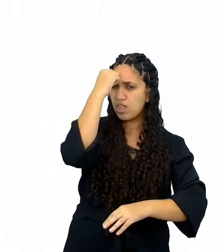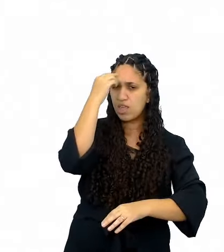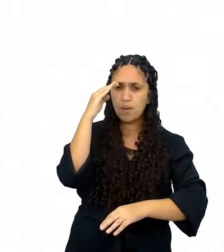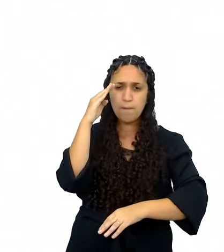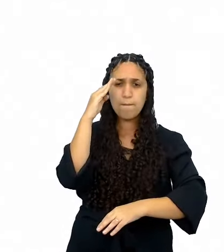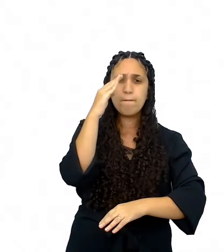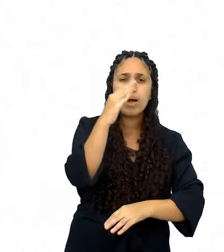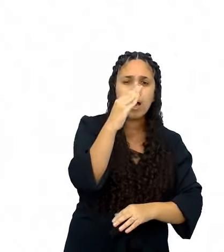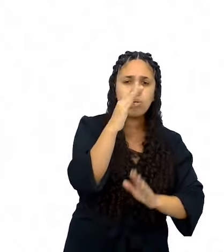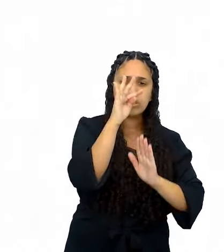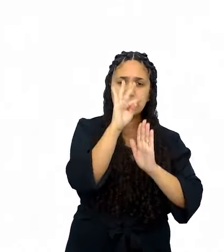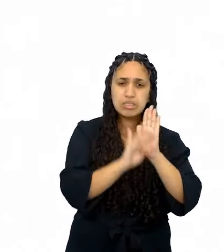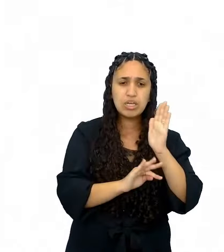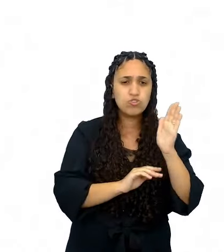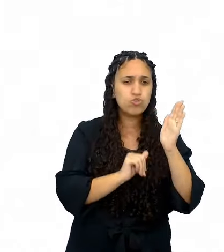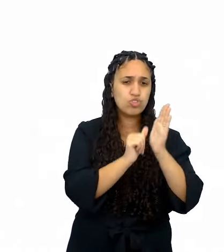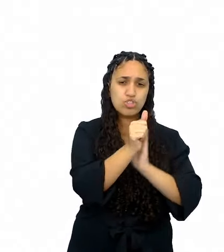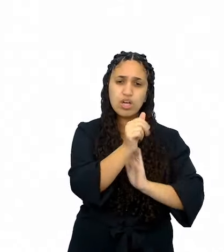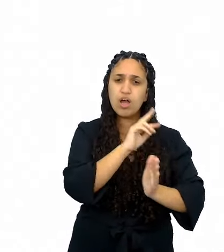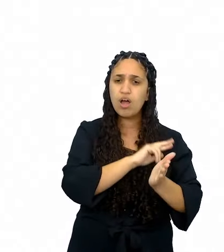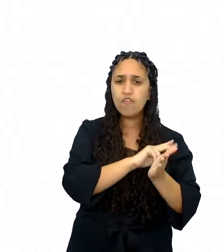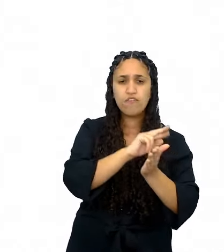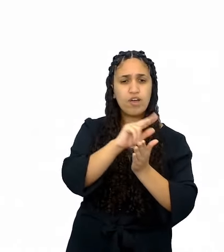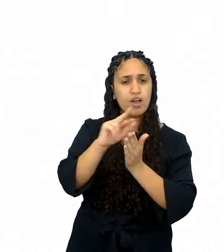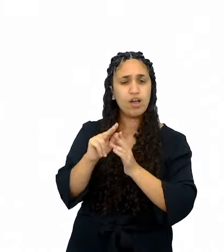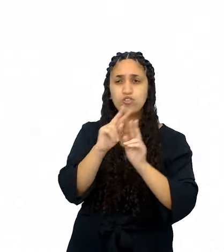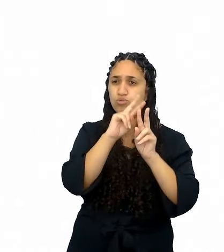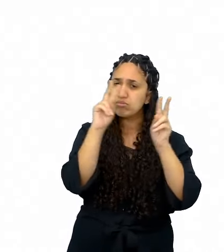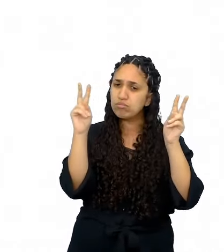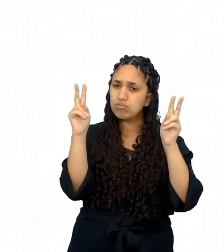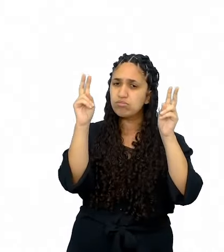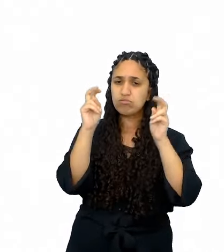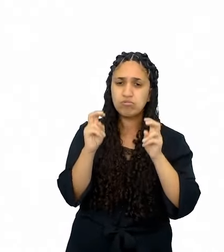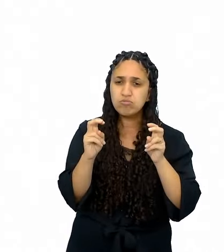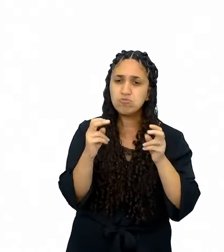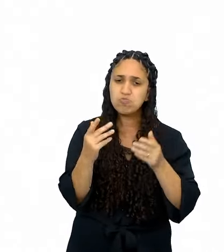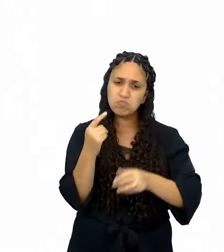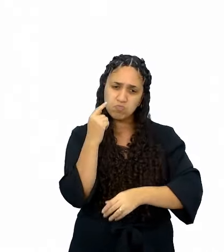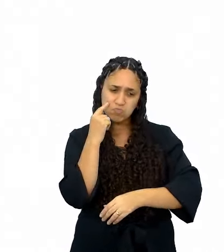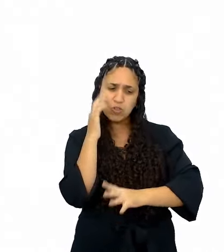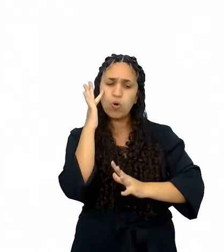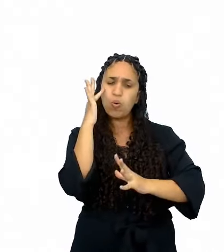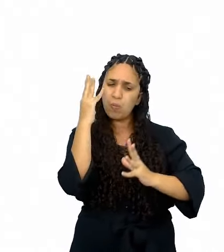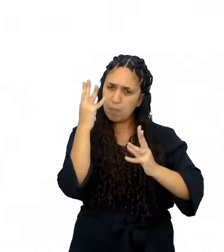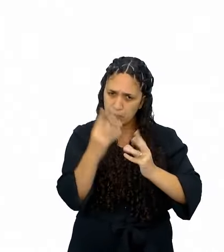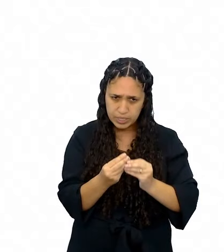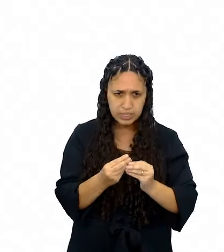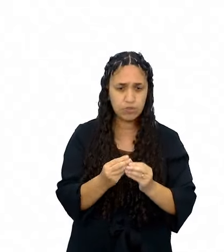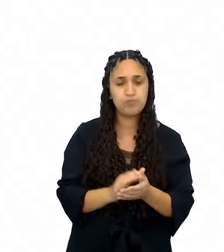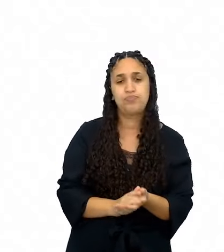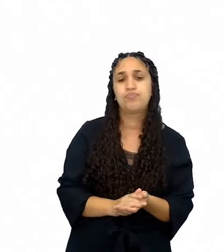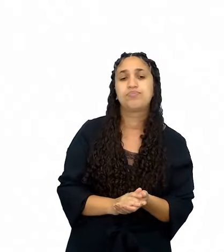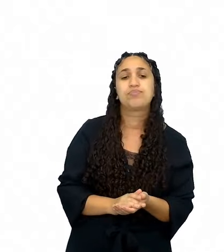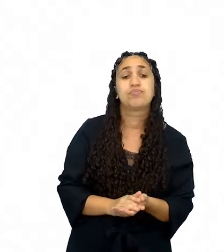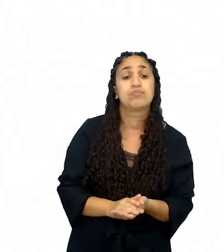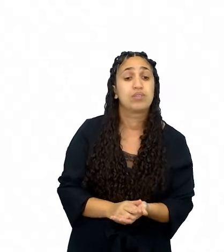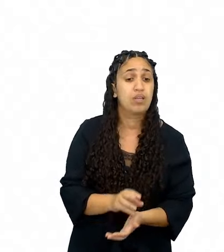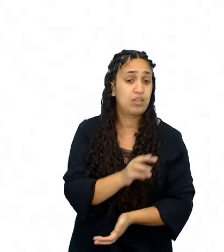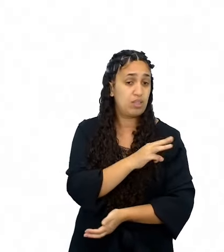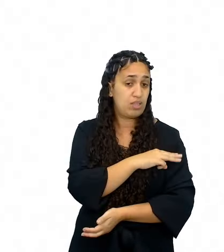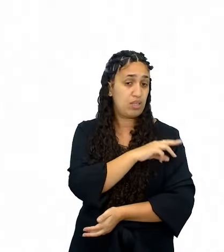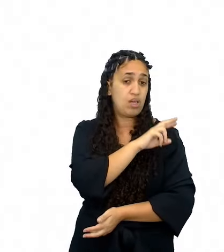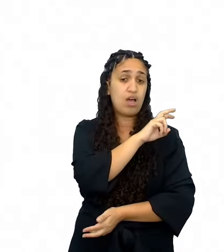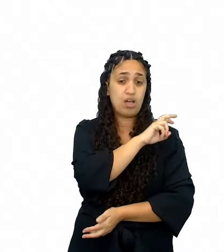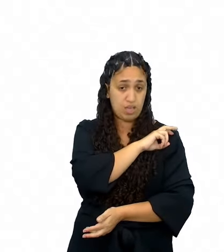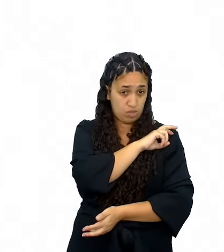global. E essa é do 3º ao 5º ano também, que é a habilidade 4, inferir informações